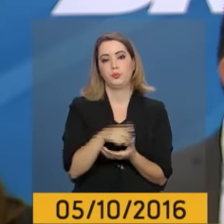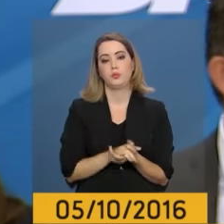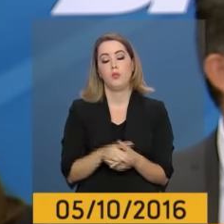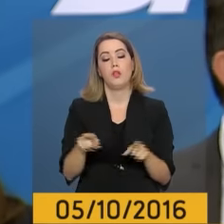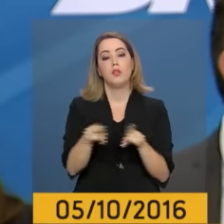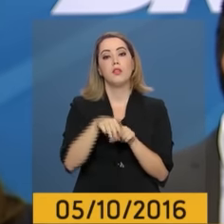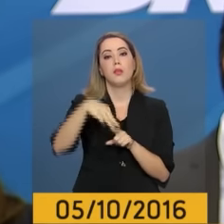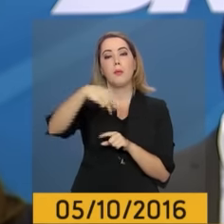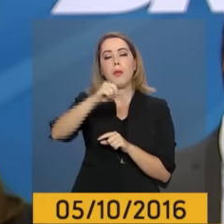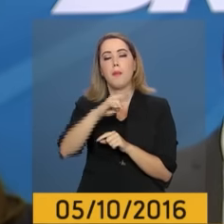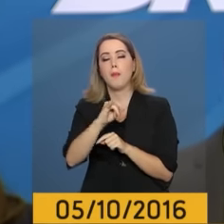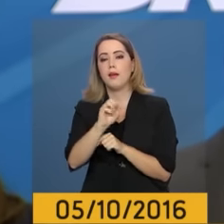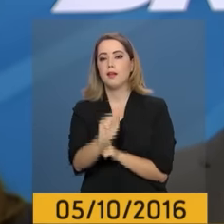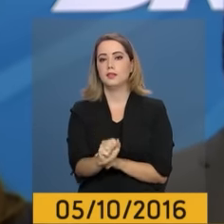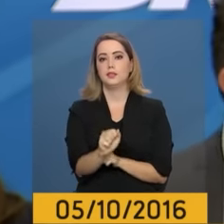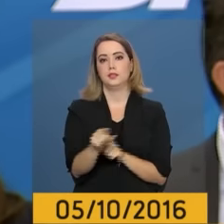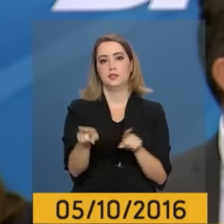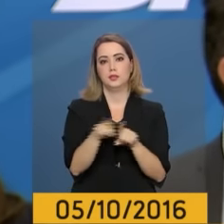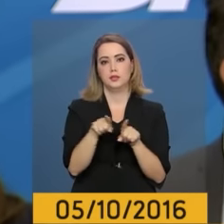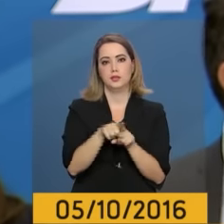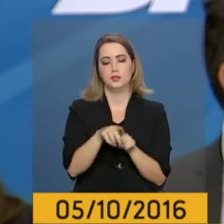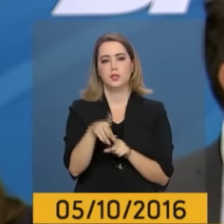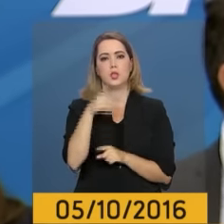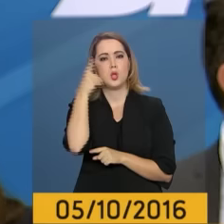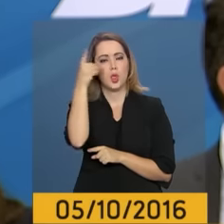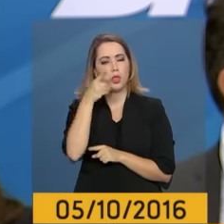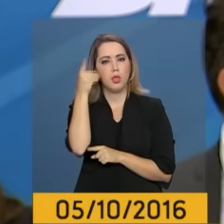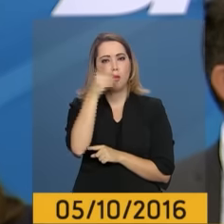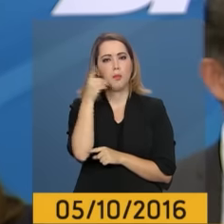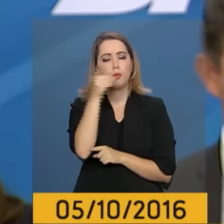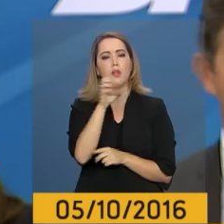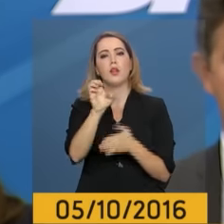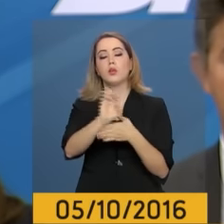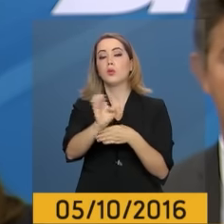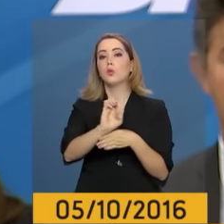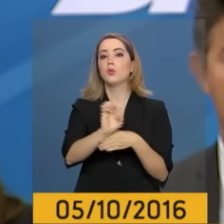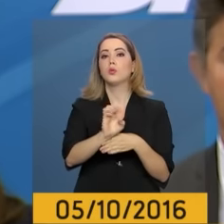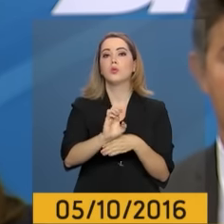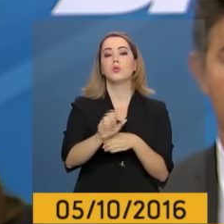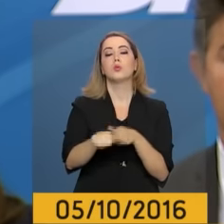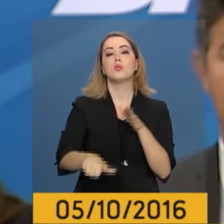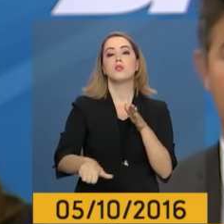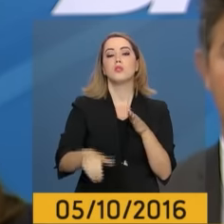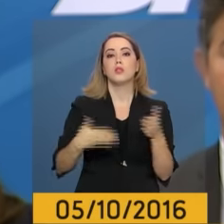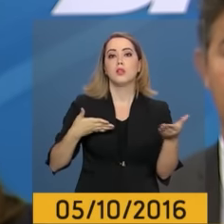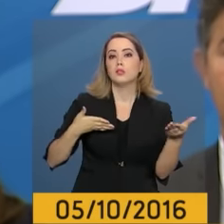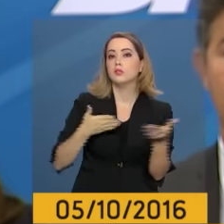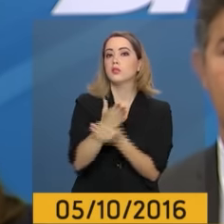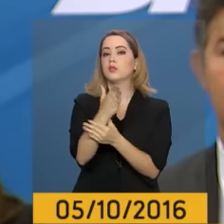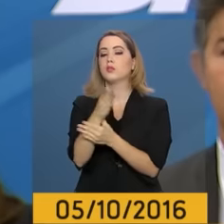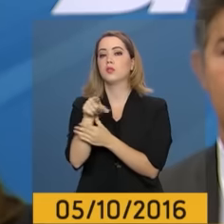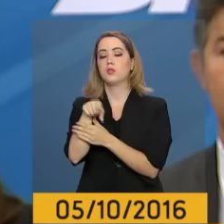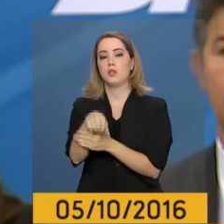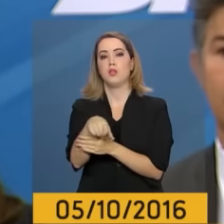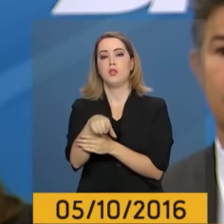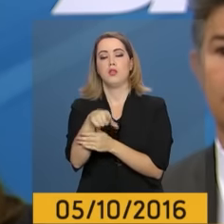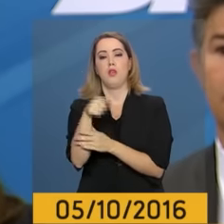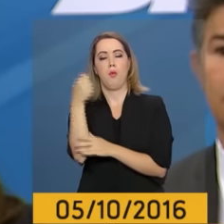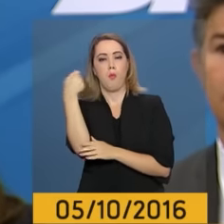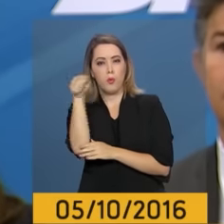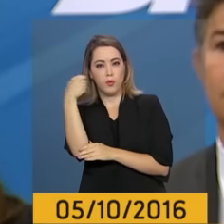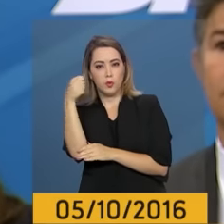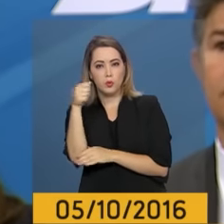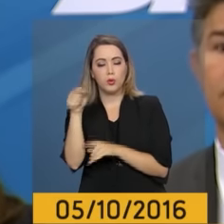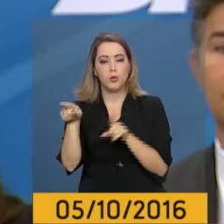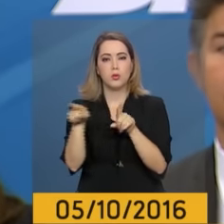Helena foi a deputada estadual que aprovou a legislação da primeira infância na Assembleia Legislativa do Rio Grande do Sul,